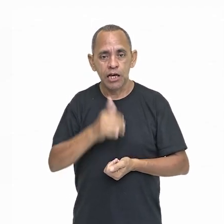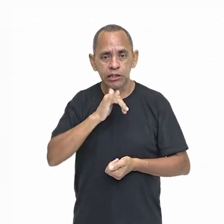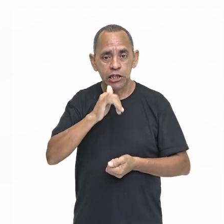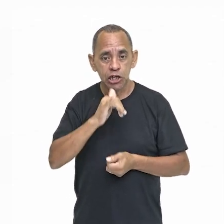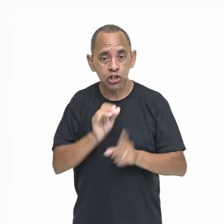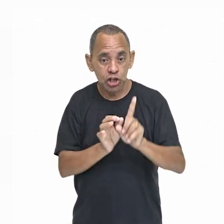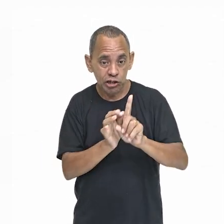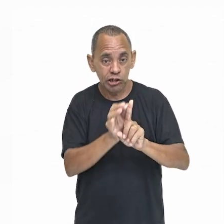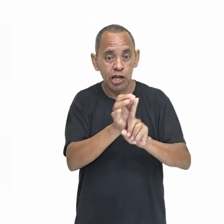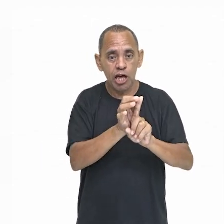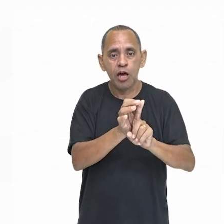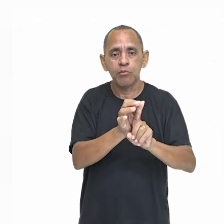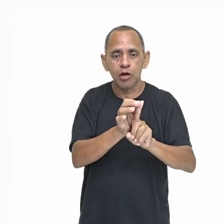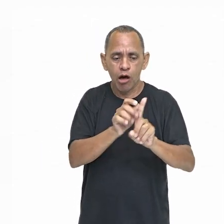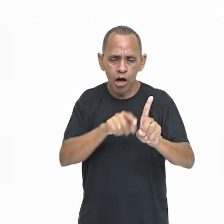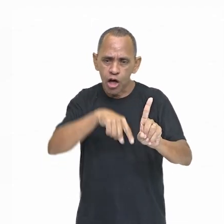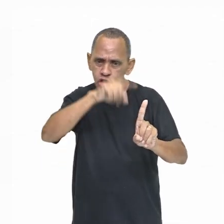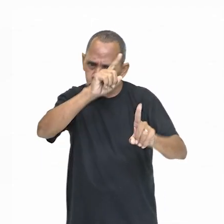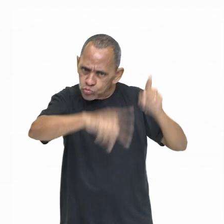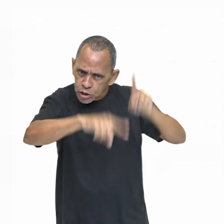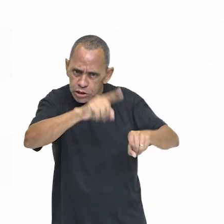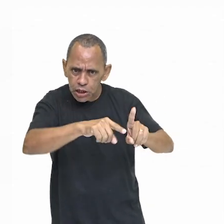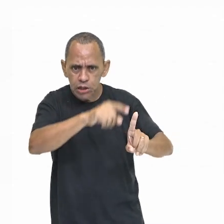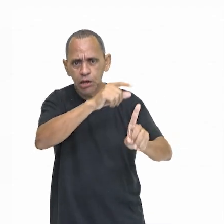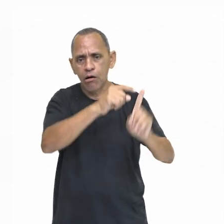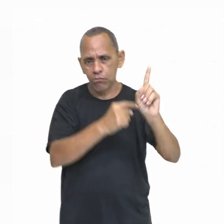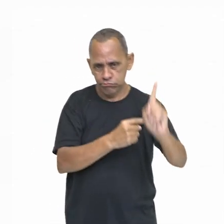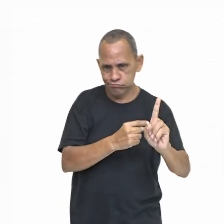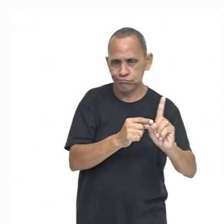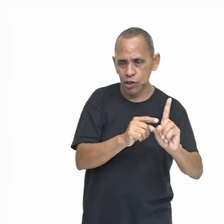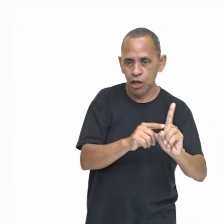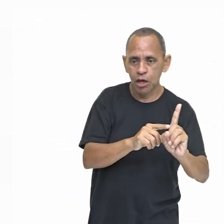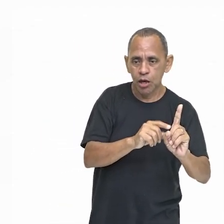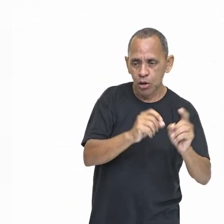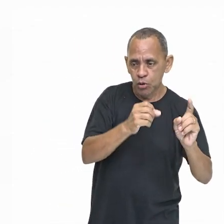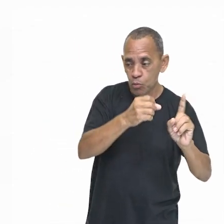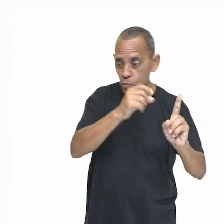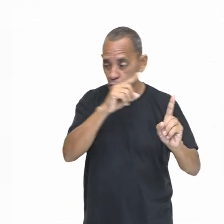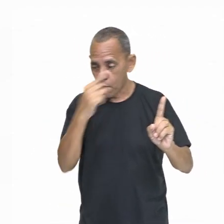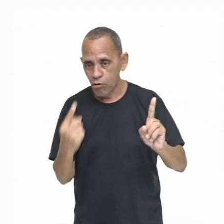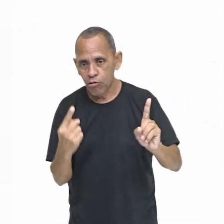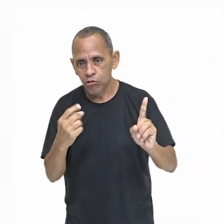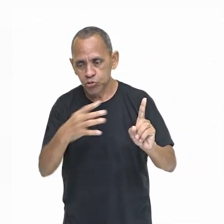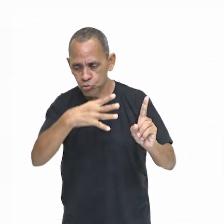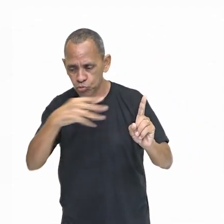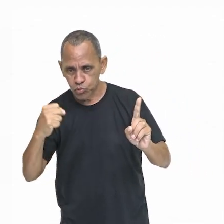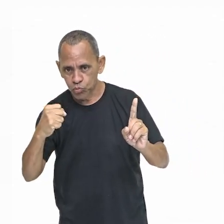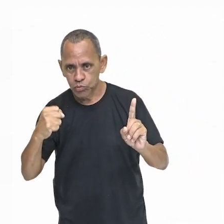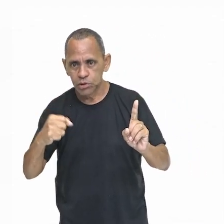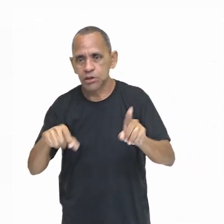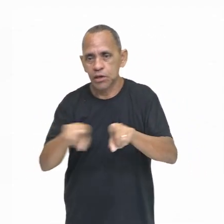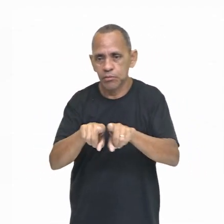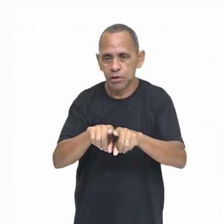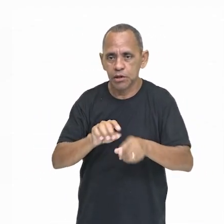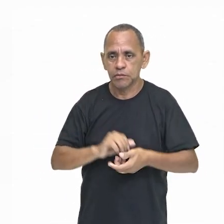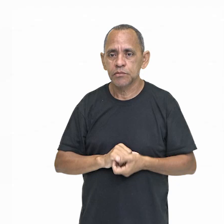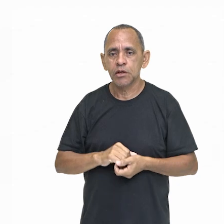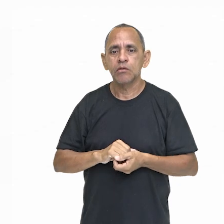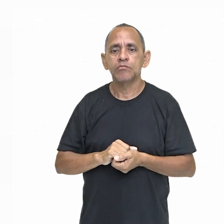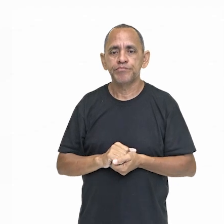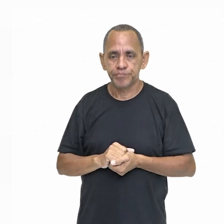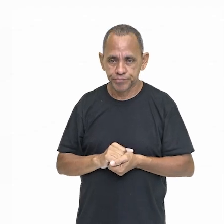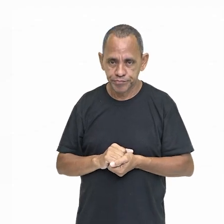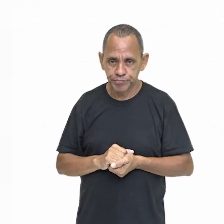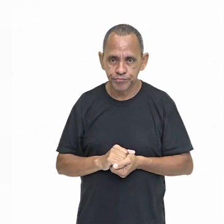um corpo para outro. Os processos de transmissão ou propagação